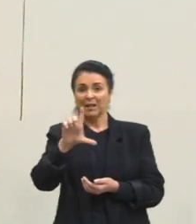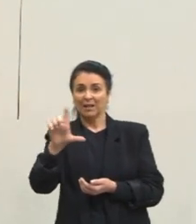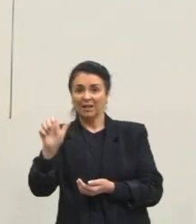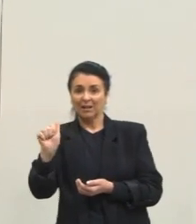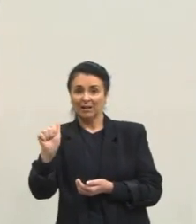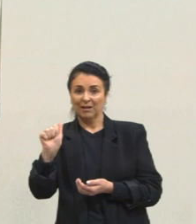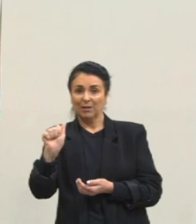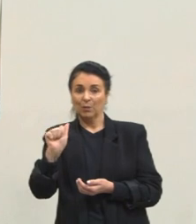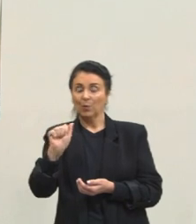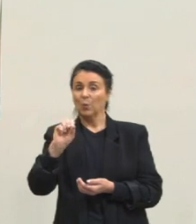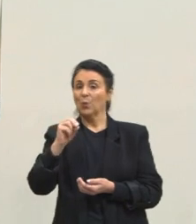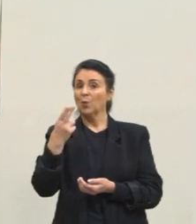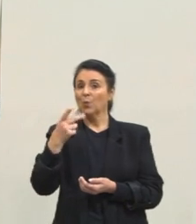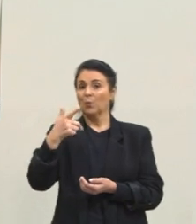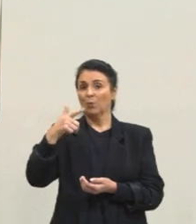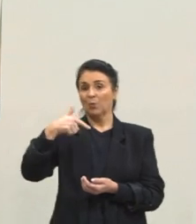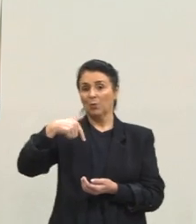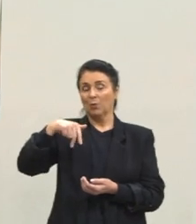guapa